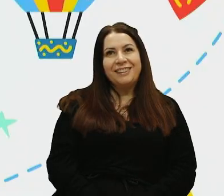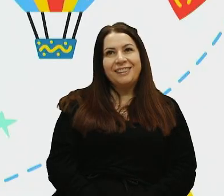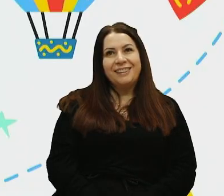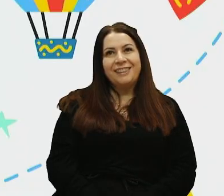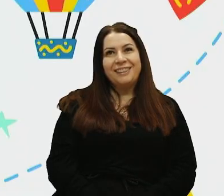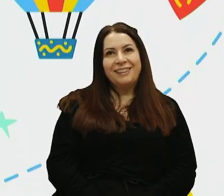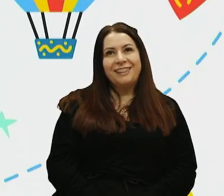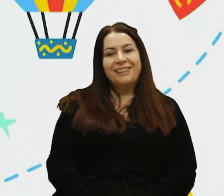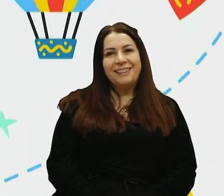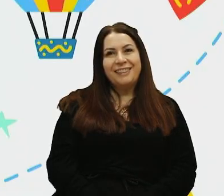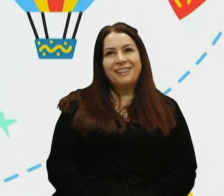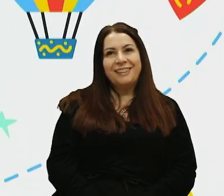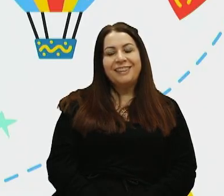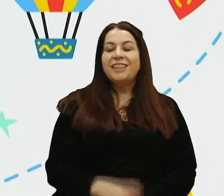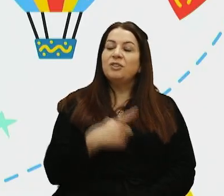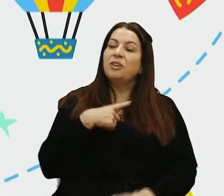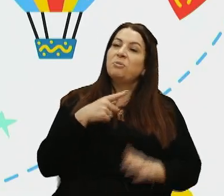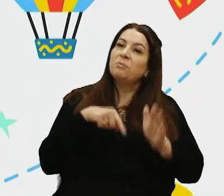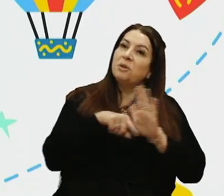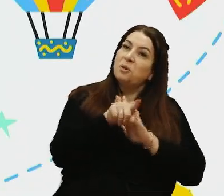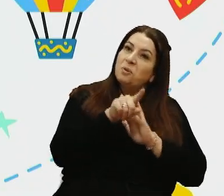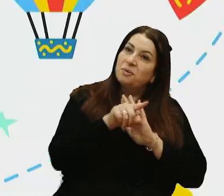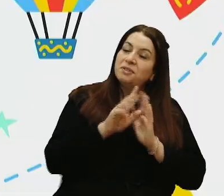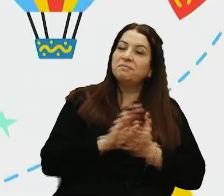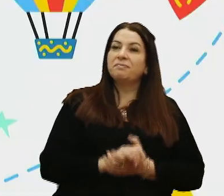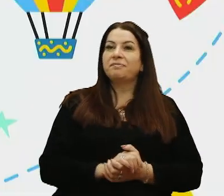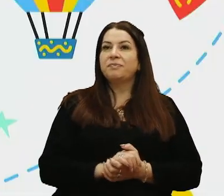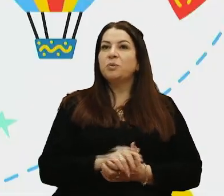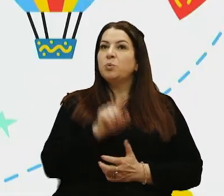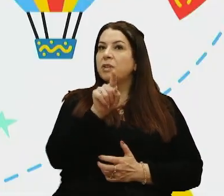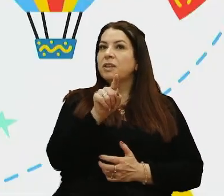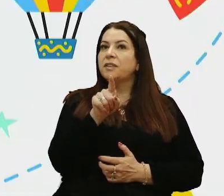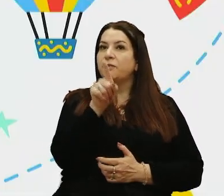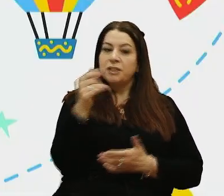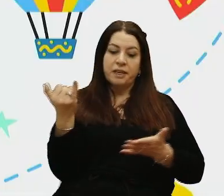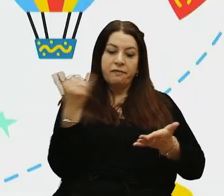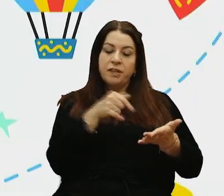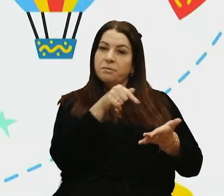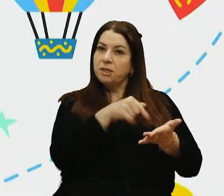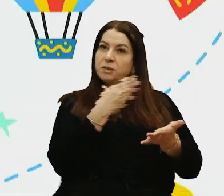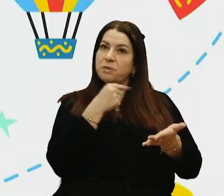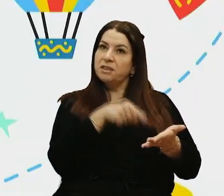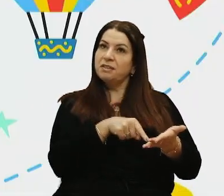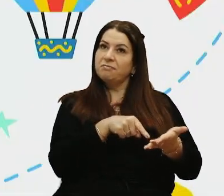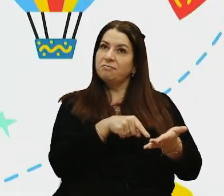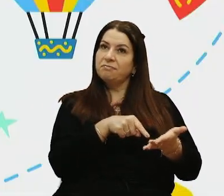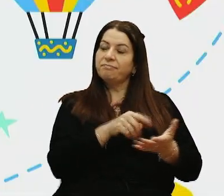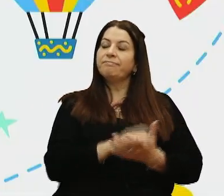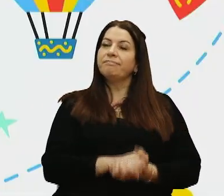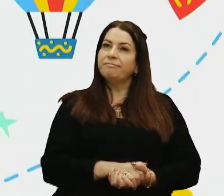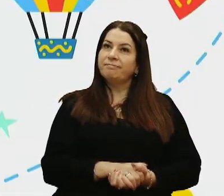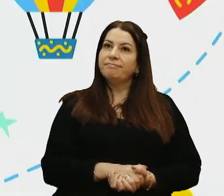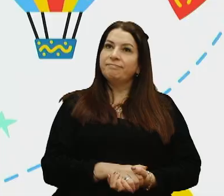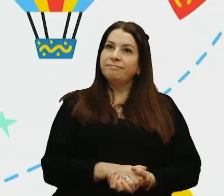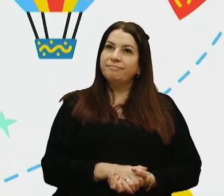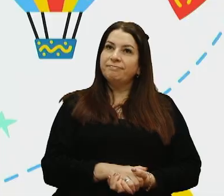Vereador, eu tenho uma pergunta. Ah. O que você falaria para esse menino? Pra esse menino